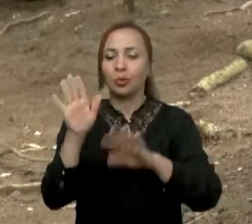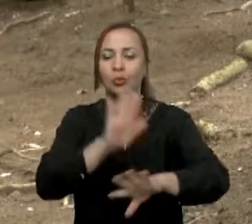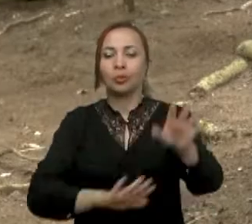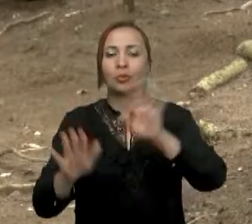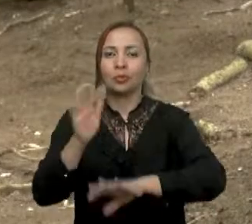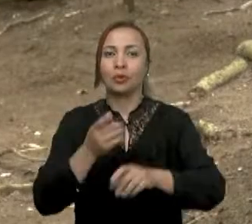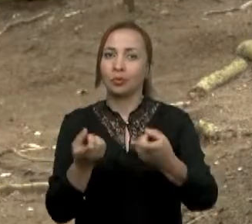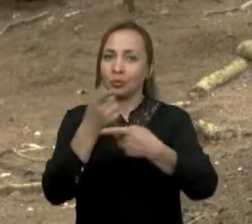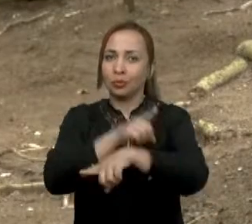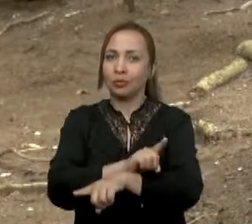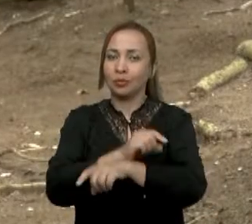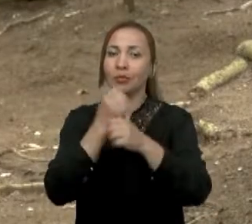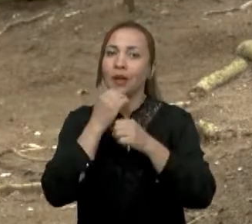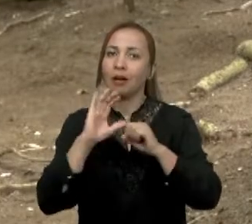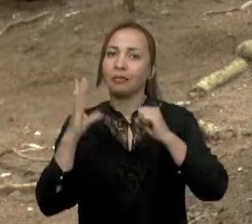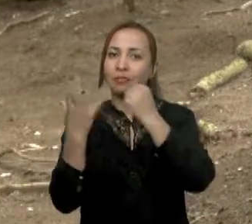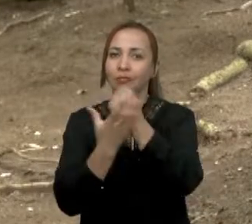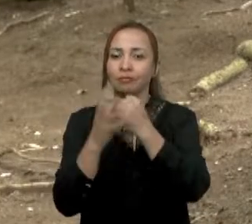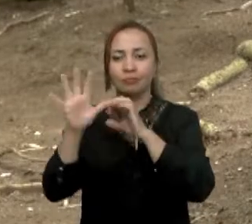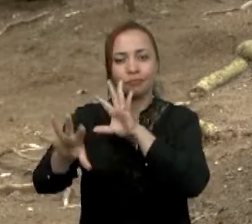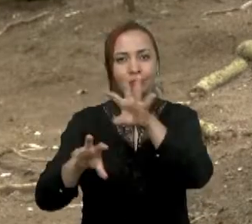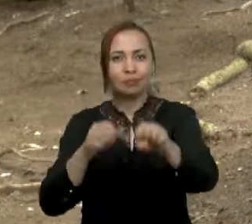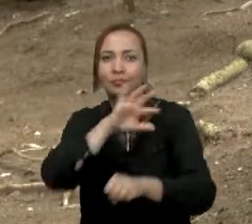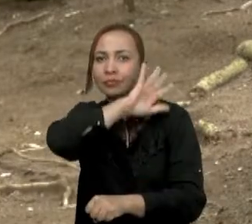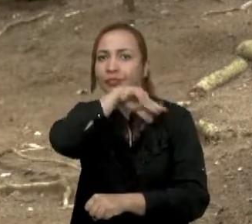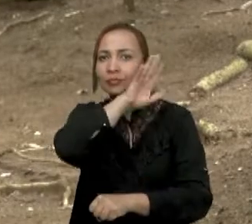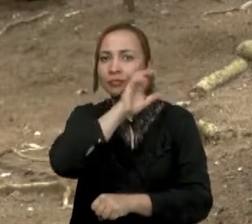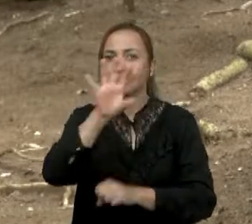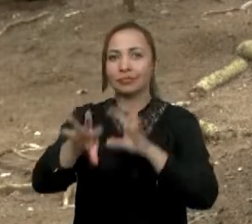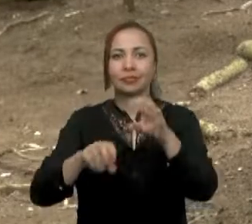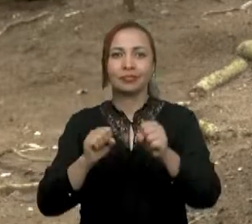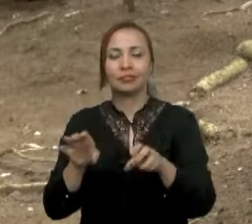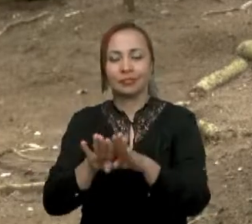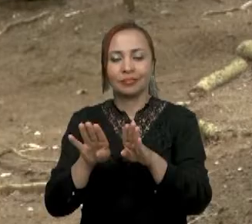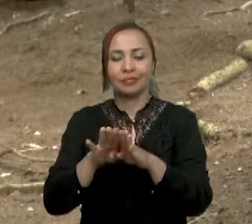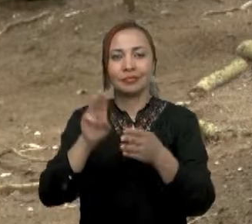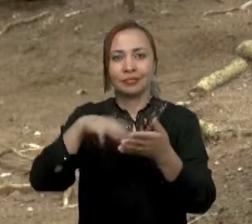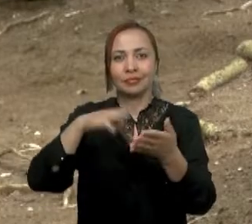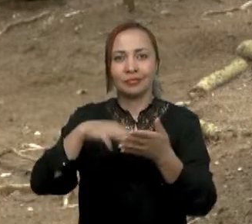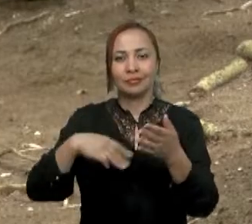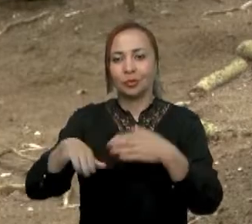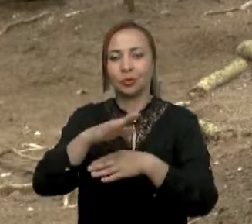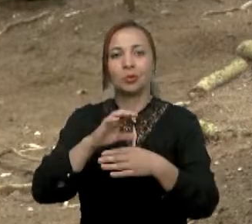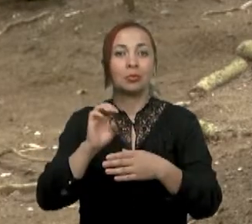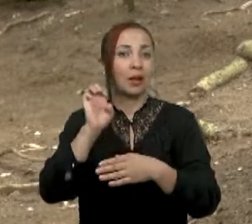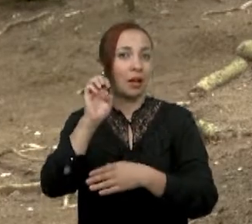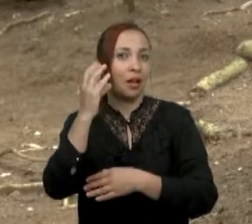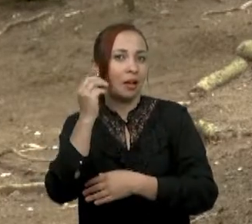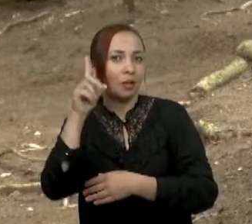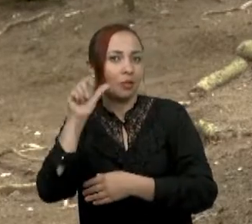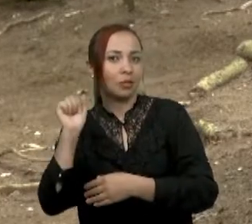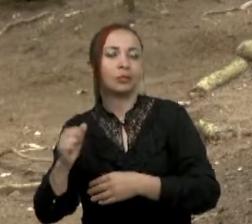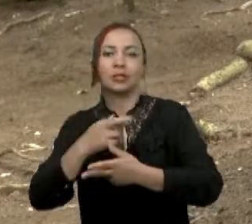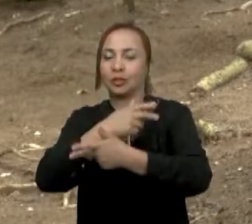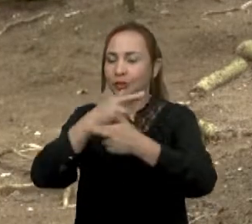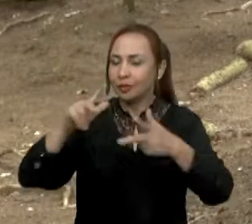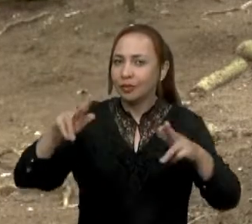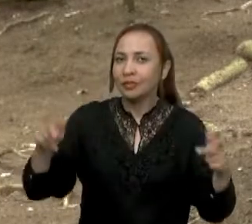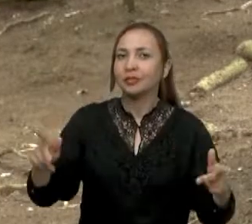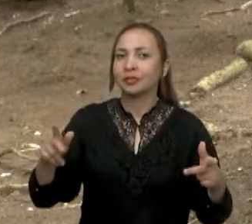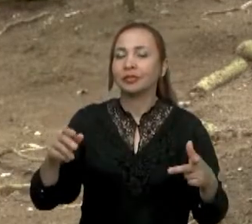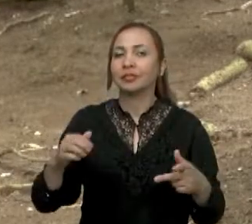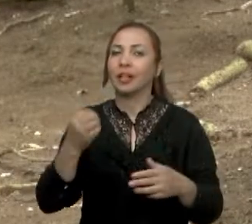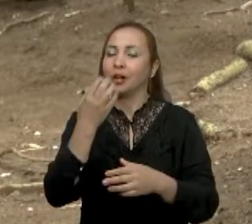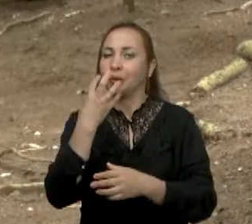preventivas contra convide tem ido a Campo capturar animais e coletar material para uma pesquisa sobre ecologia e